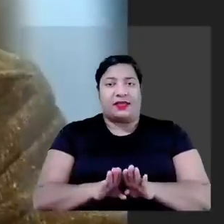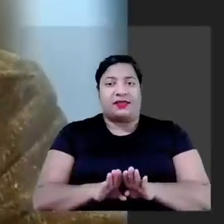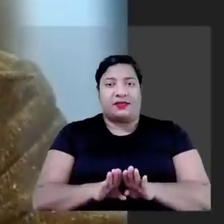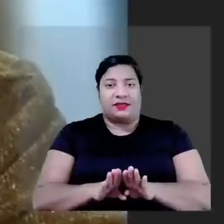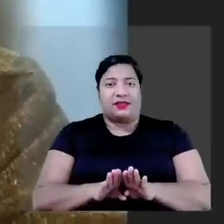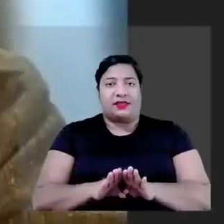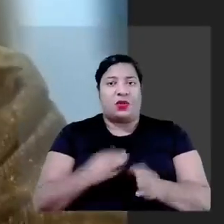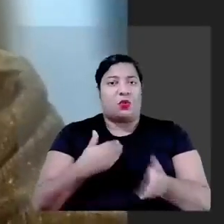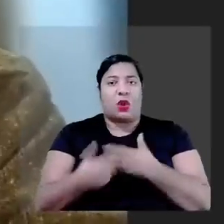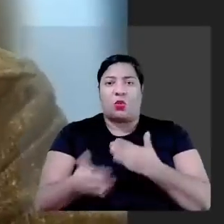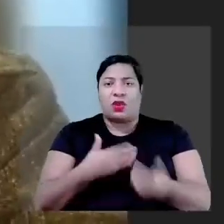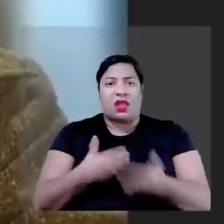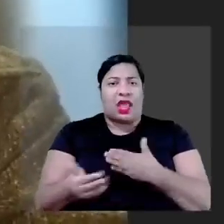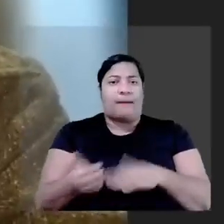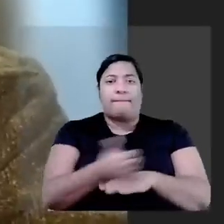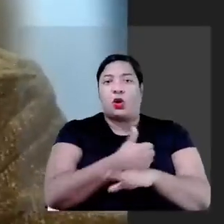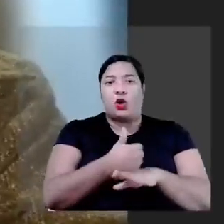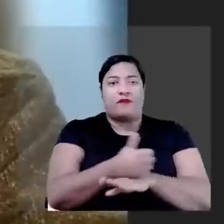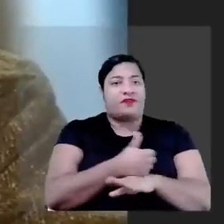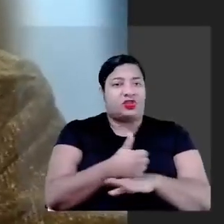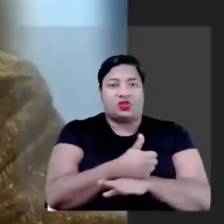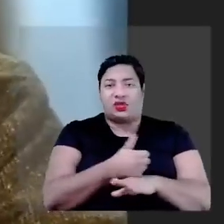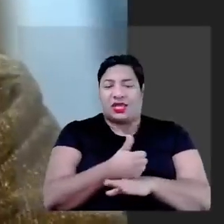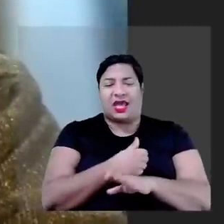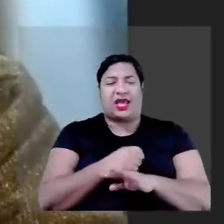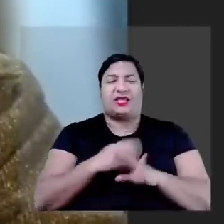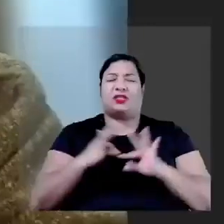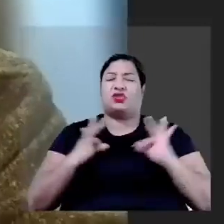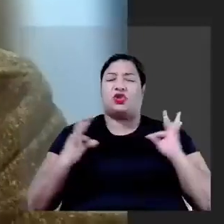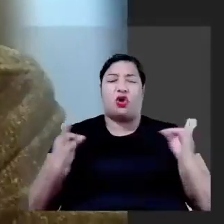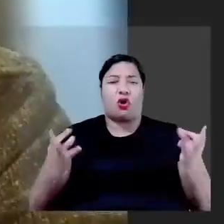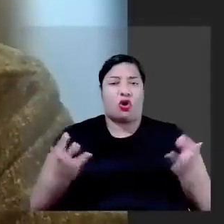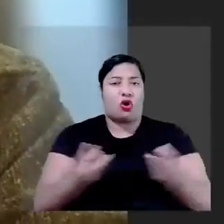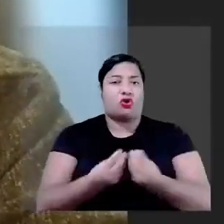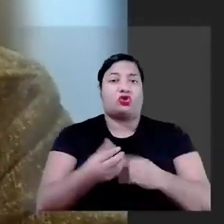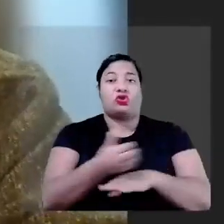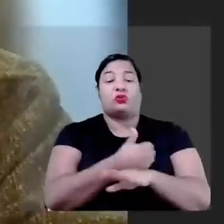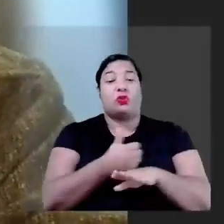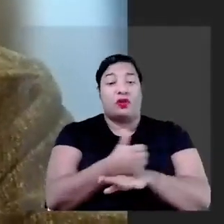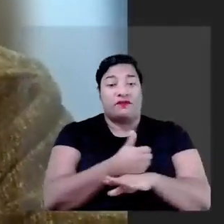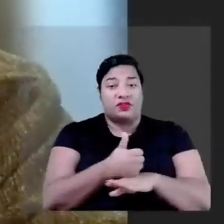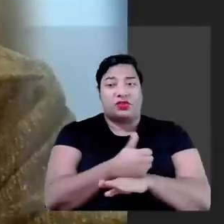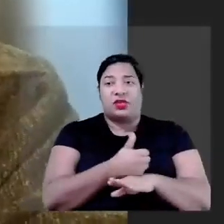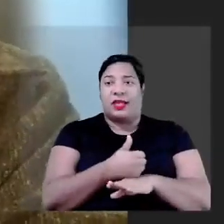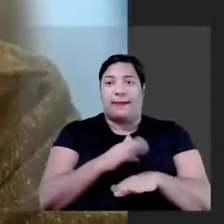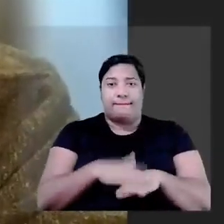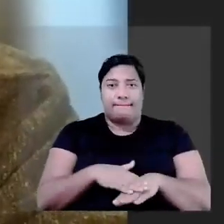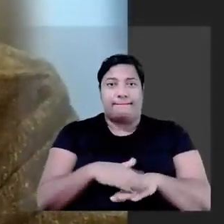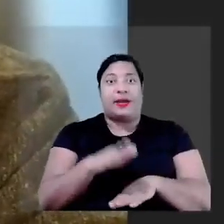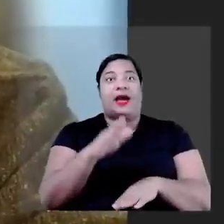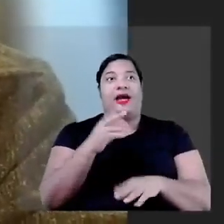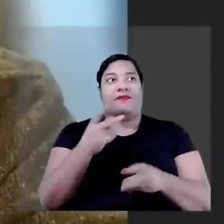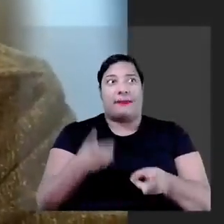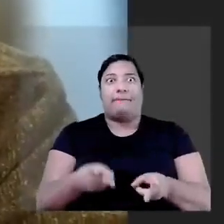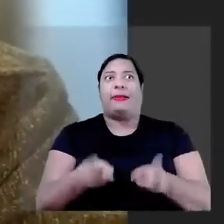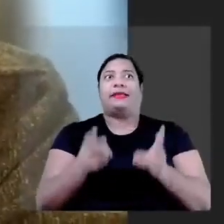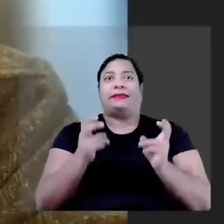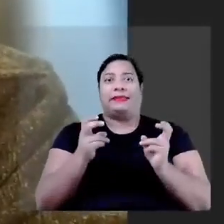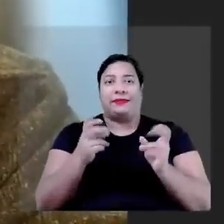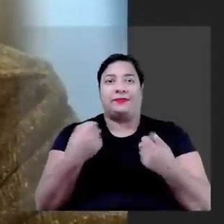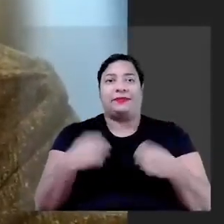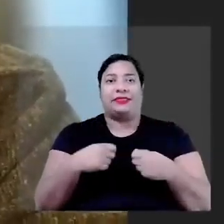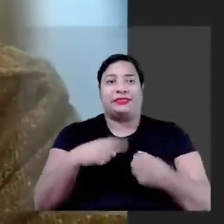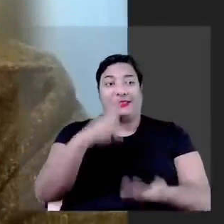qualquer profissional, todos os profissionais, cada vez mais vão se ver frente a frente com